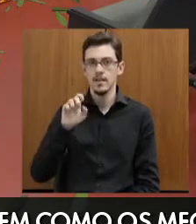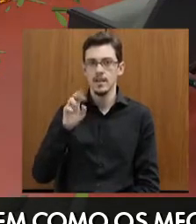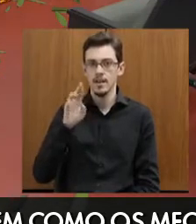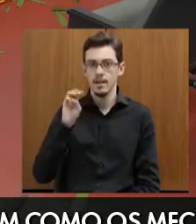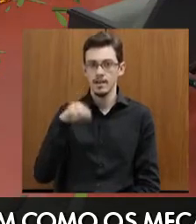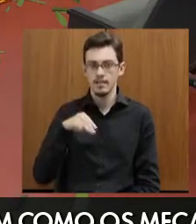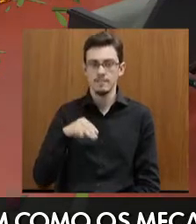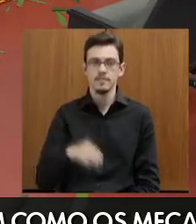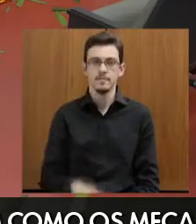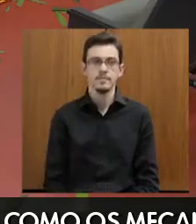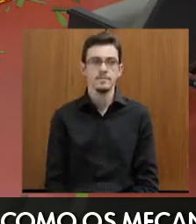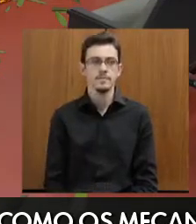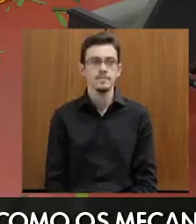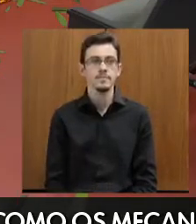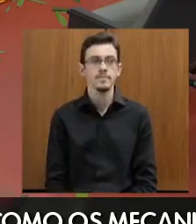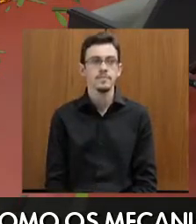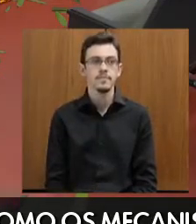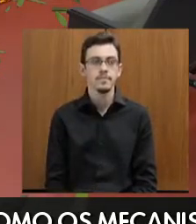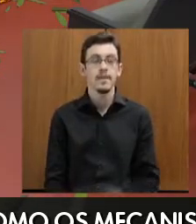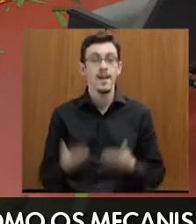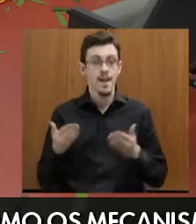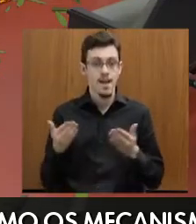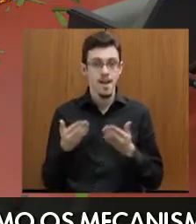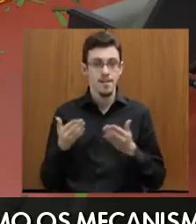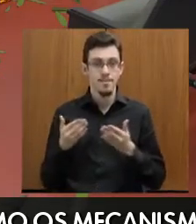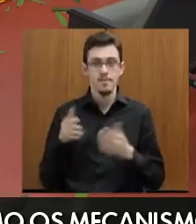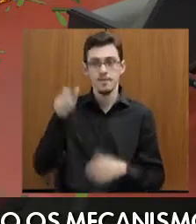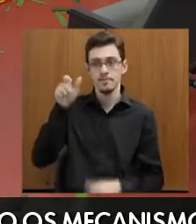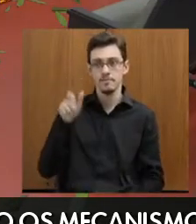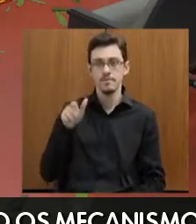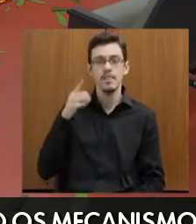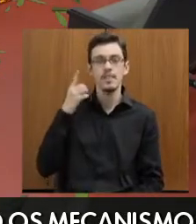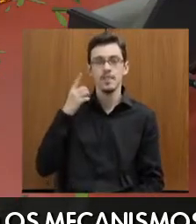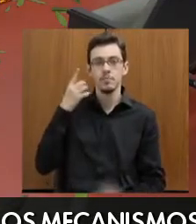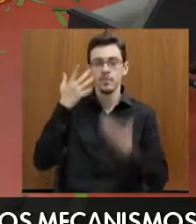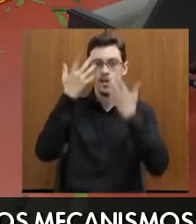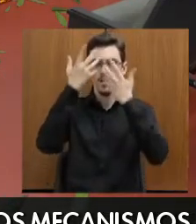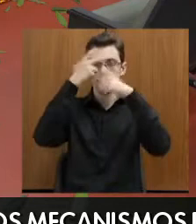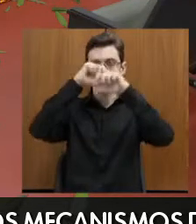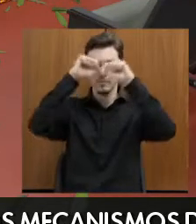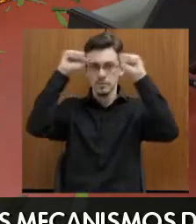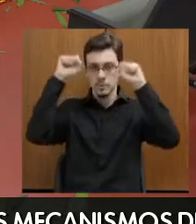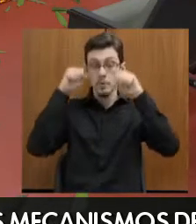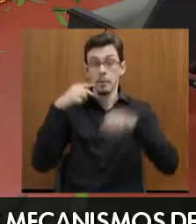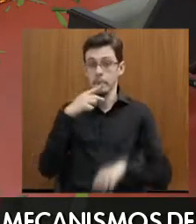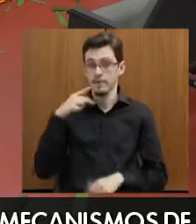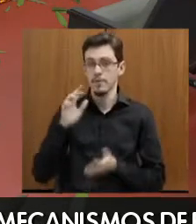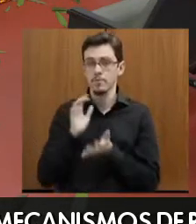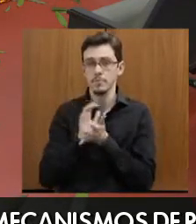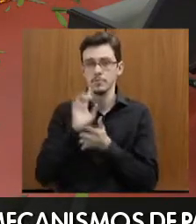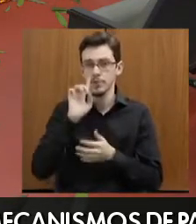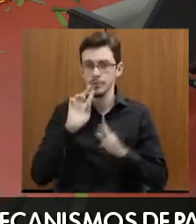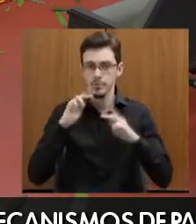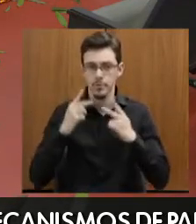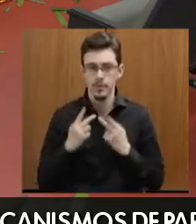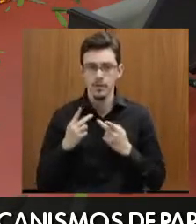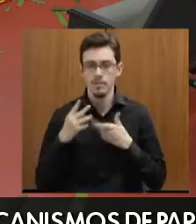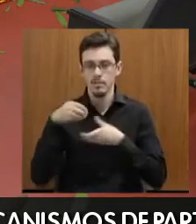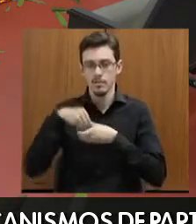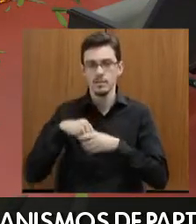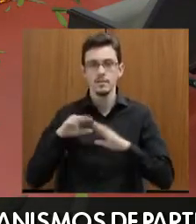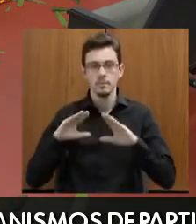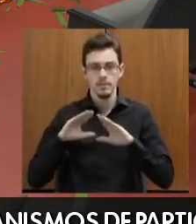a e agora com a palavra a deputada Andreia de Jesus Presidenta da Comissão de Direitos Humanos da Assembleia